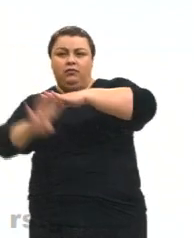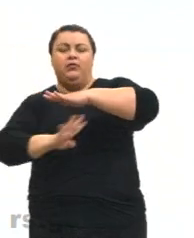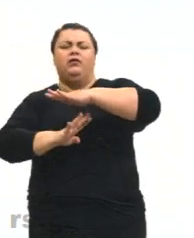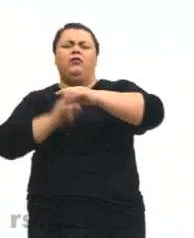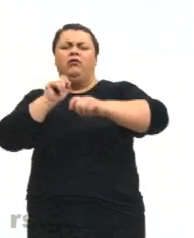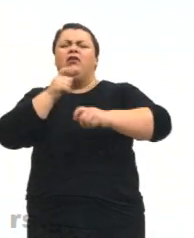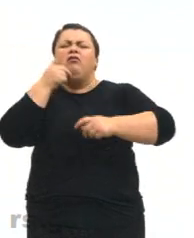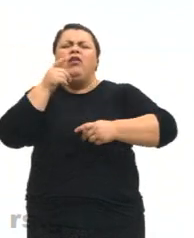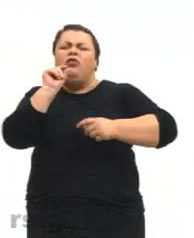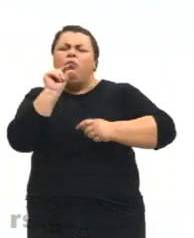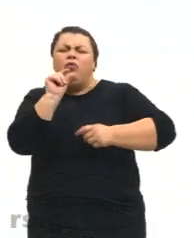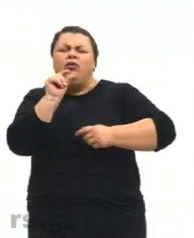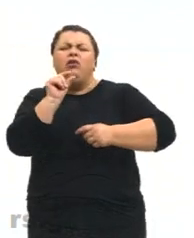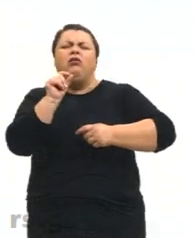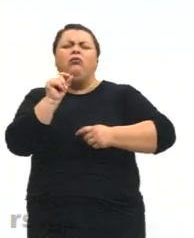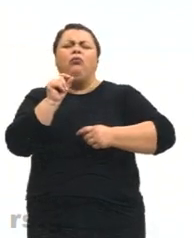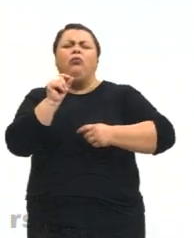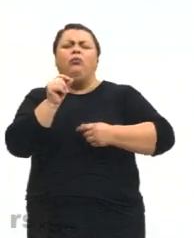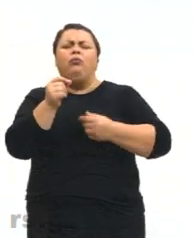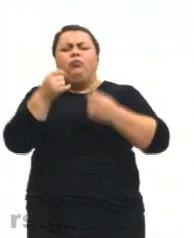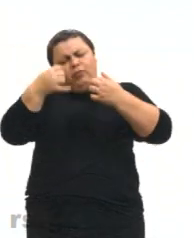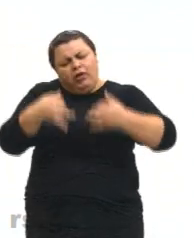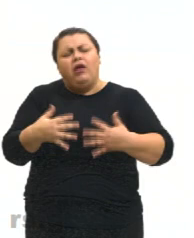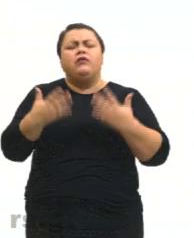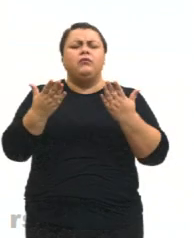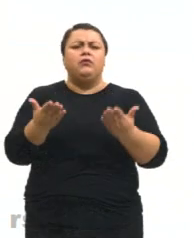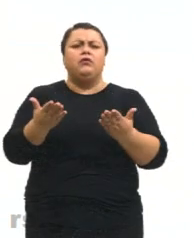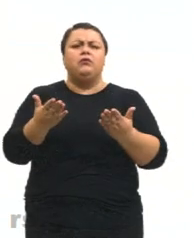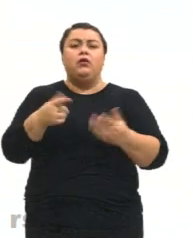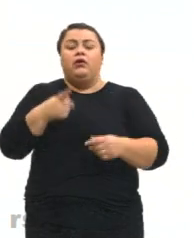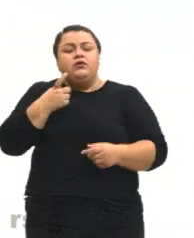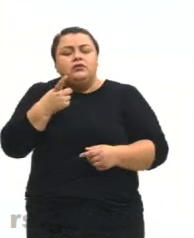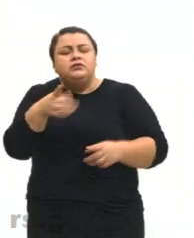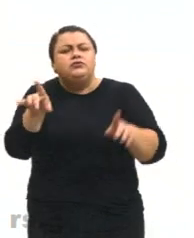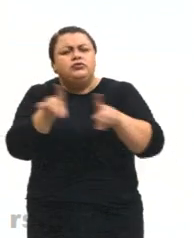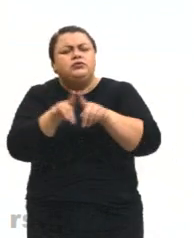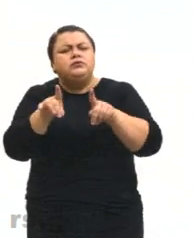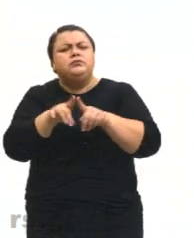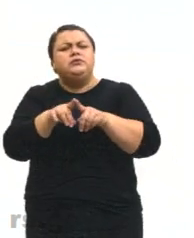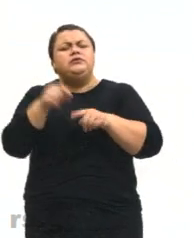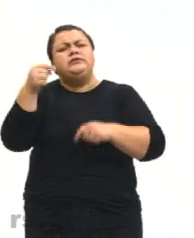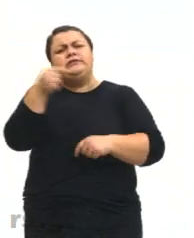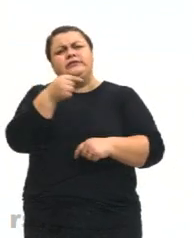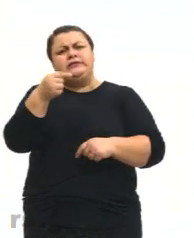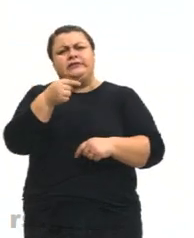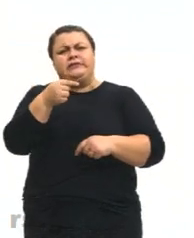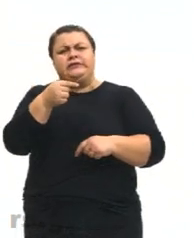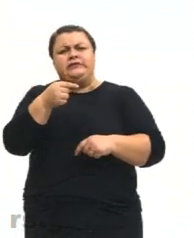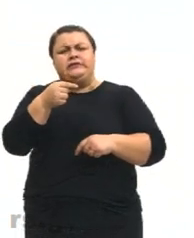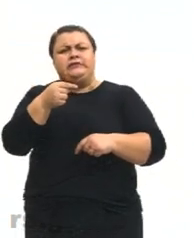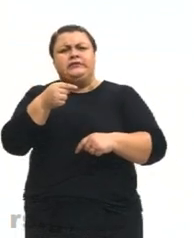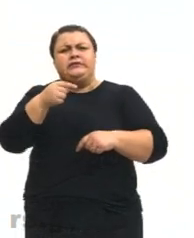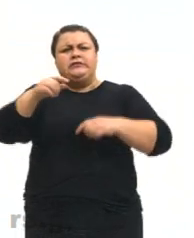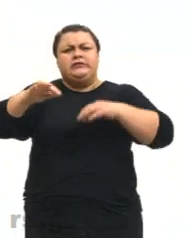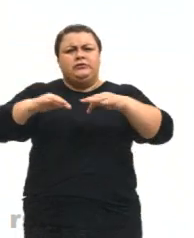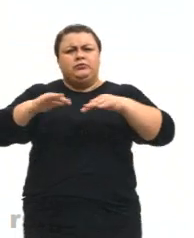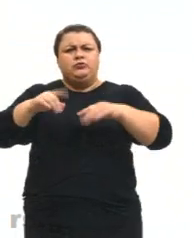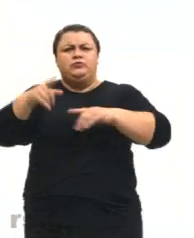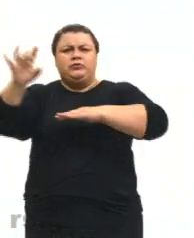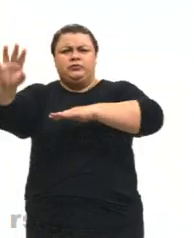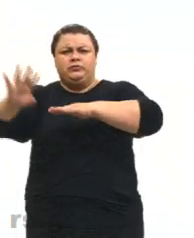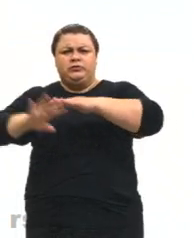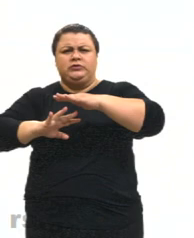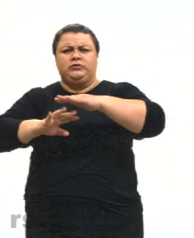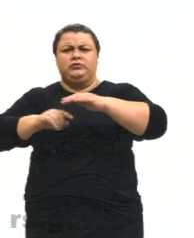falasse um pouquinho sobre eles para mim por favor é interessante também que nós questão desses movimentos a gente